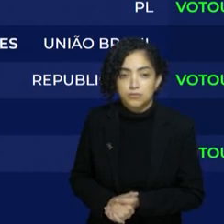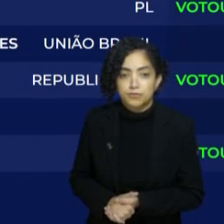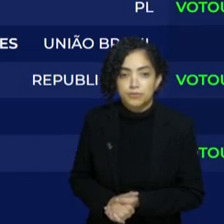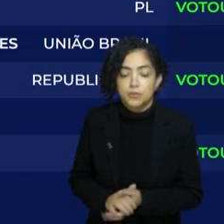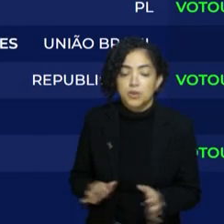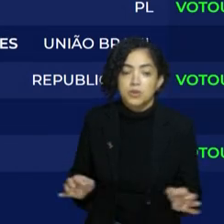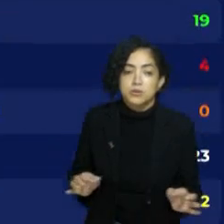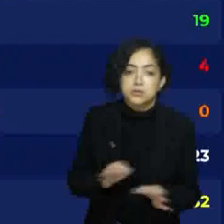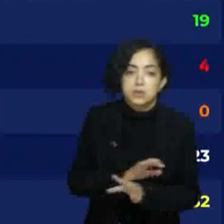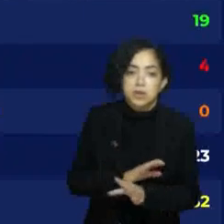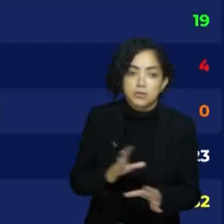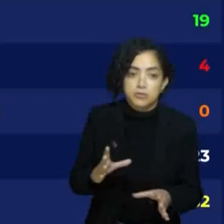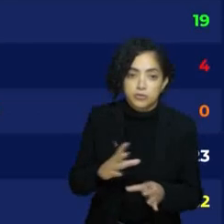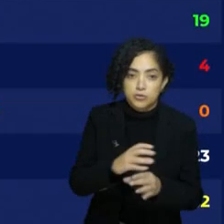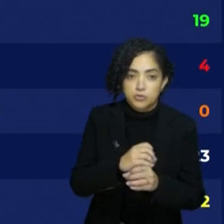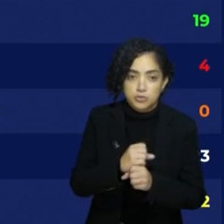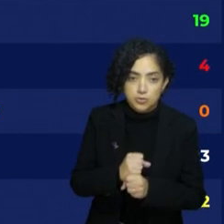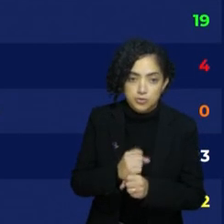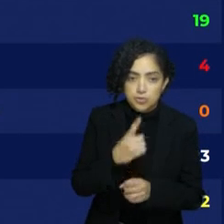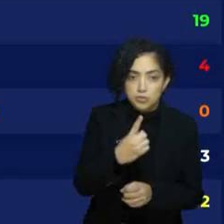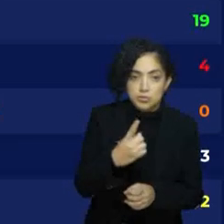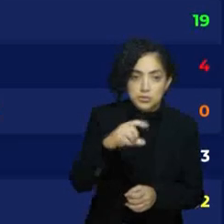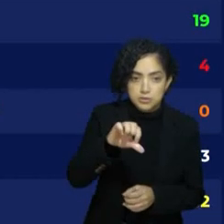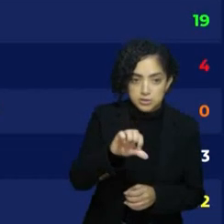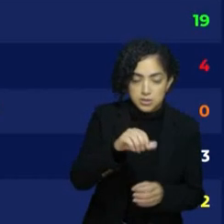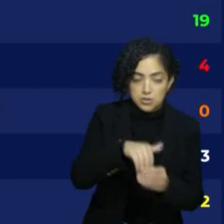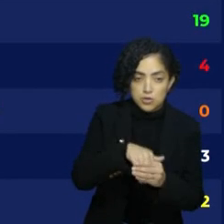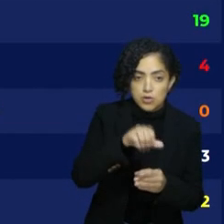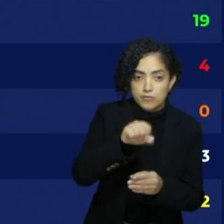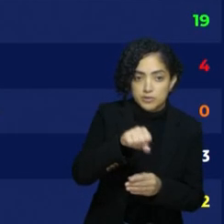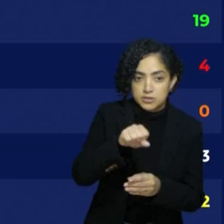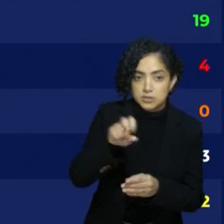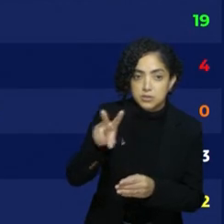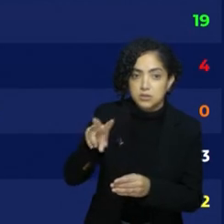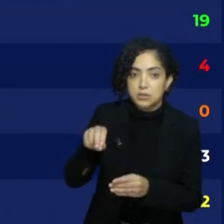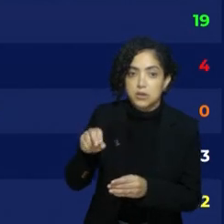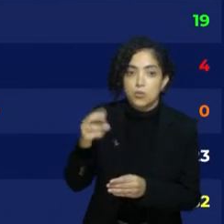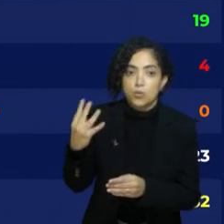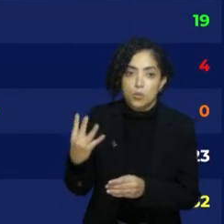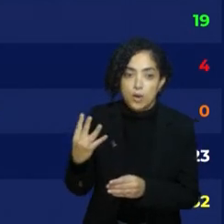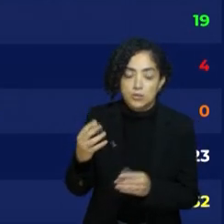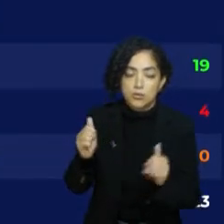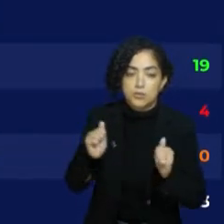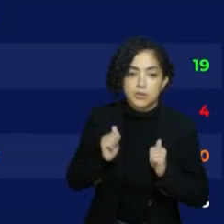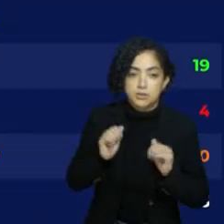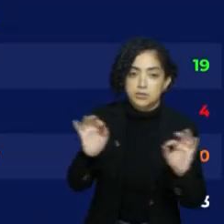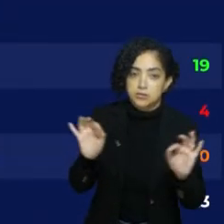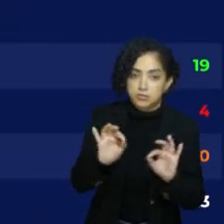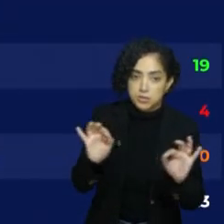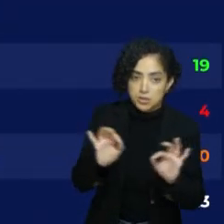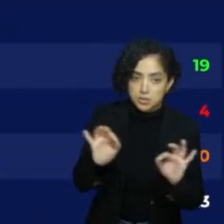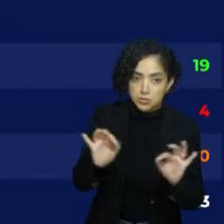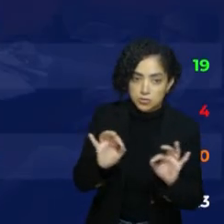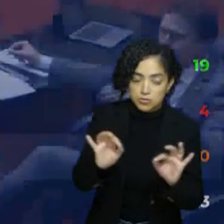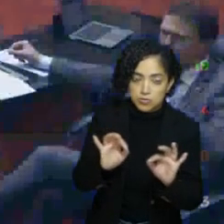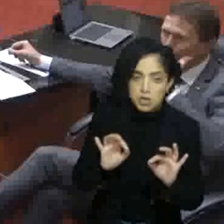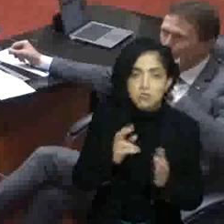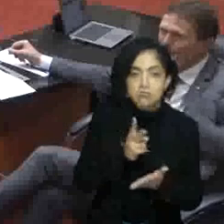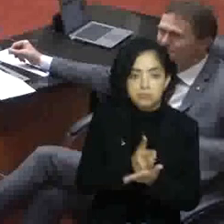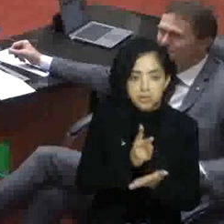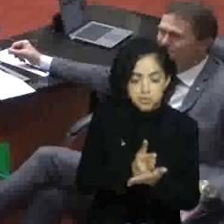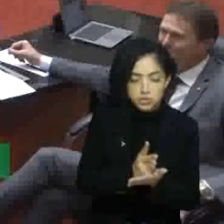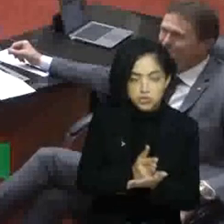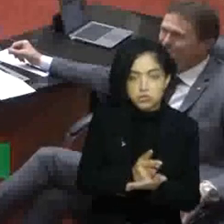Cerrada a votação, colho o resultado. 19 votos sim, 4 votos não, nenhuma abstenção. Está mantido o